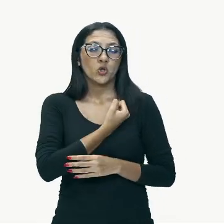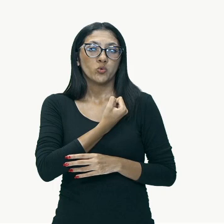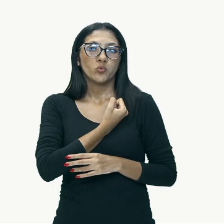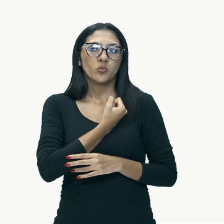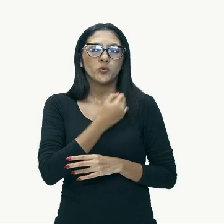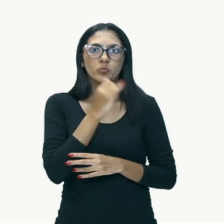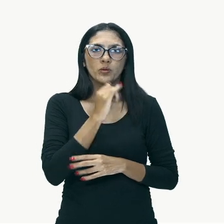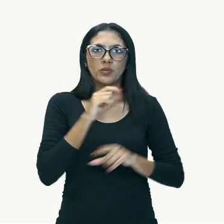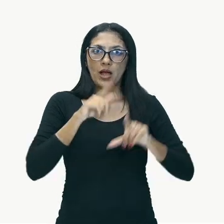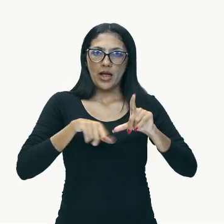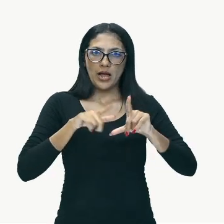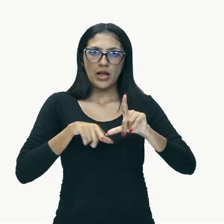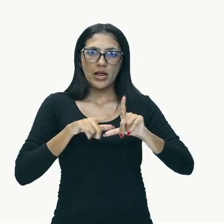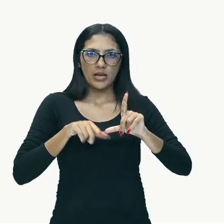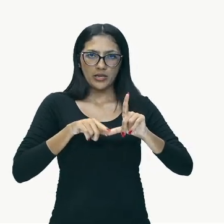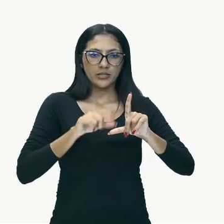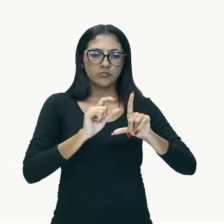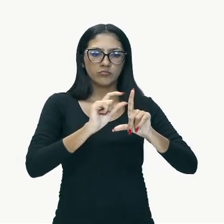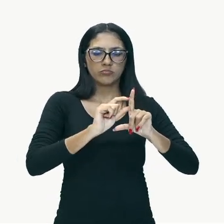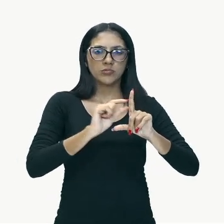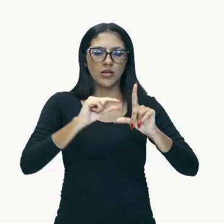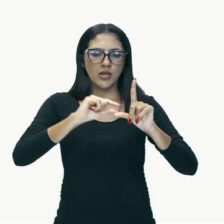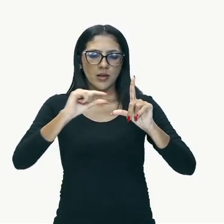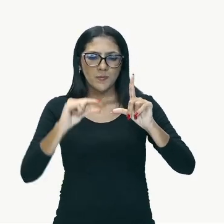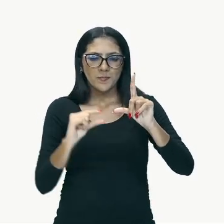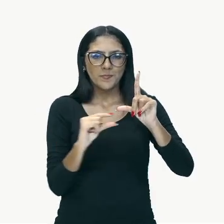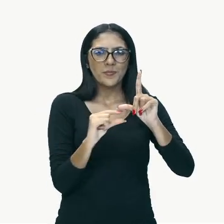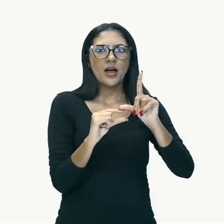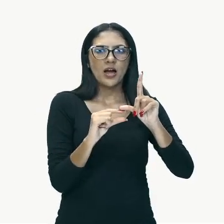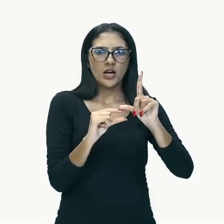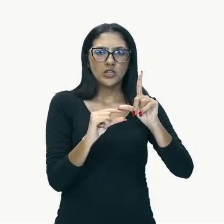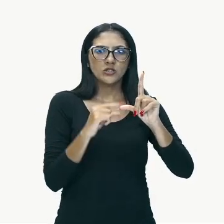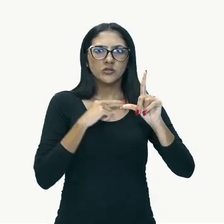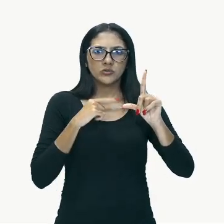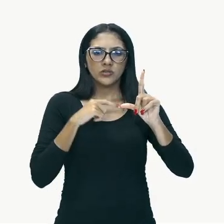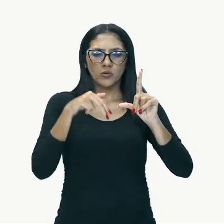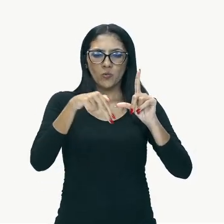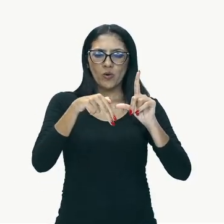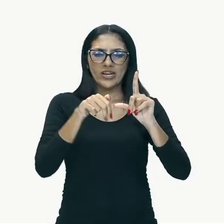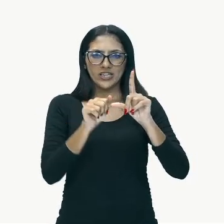cima. Sempre o número atômico embaixo e a massa em cima.